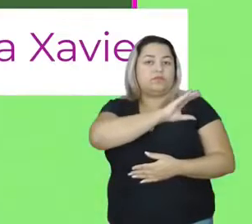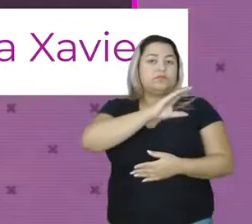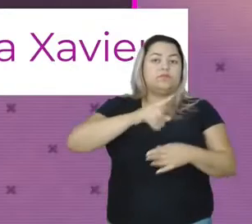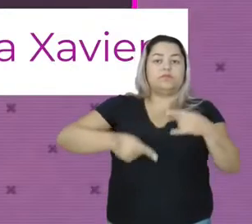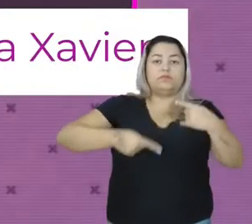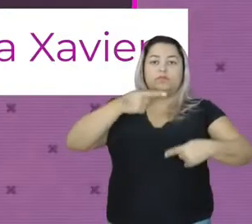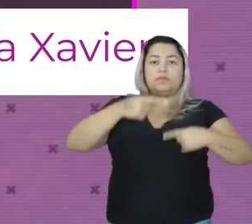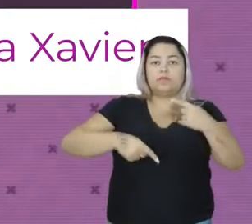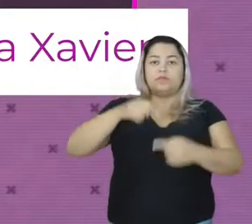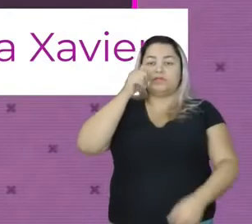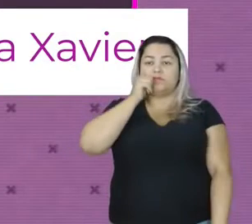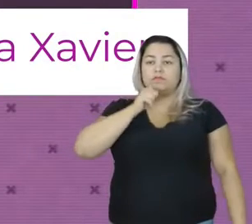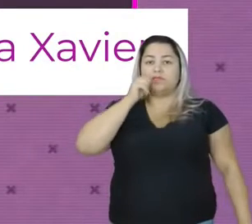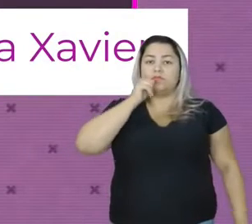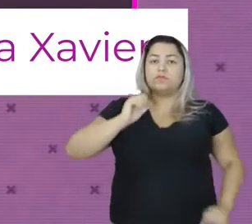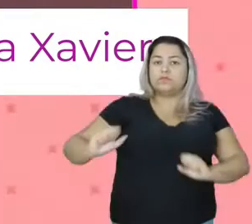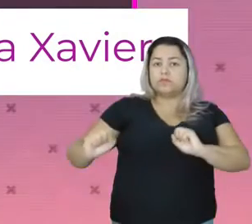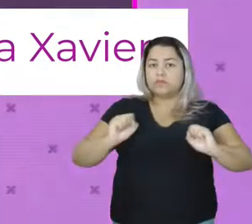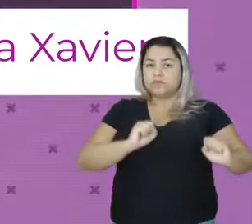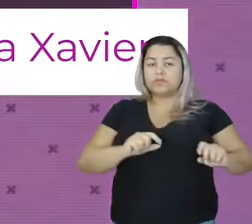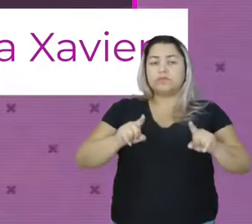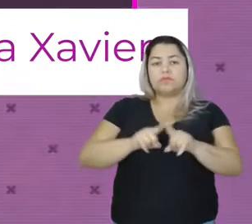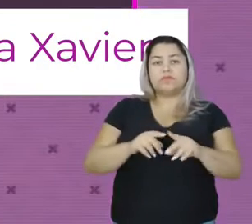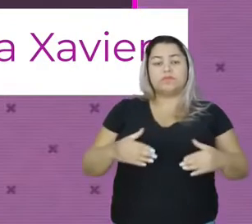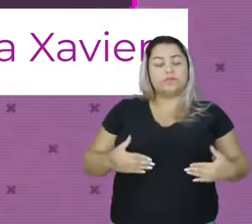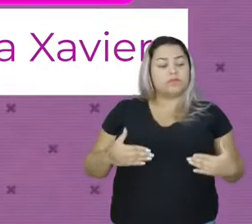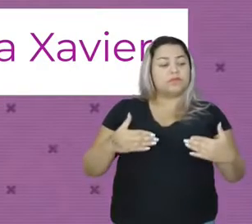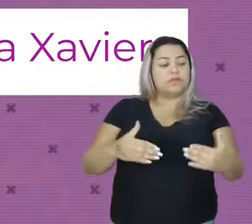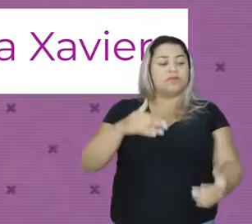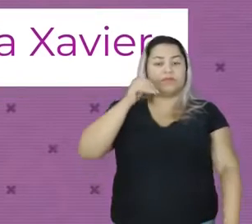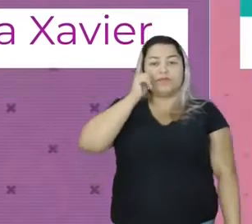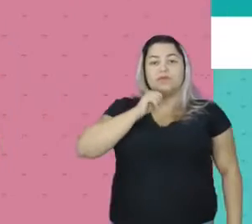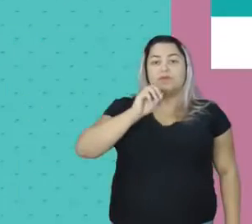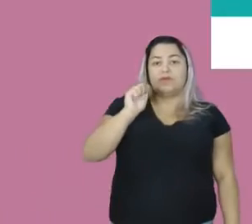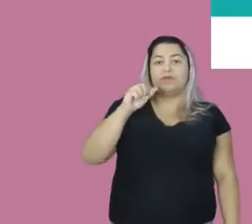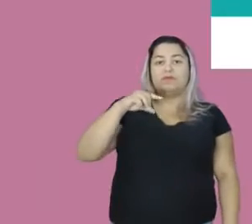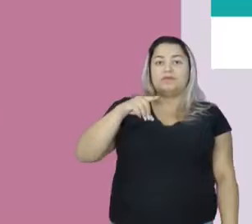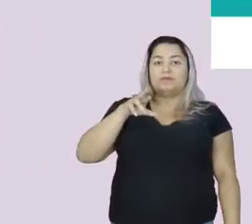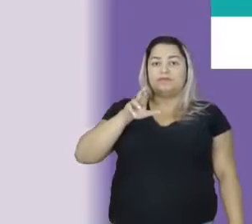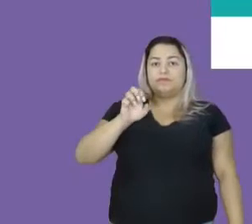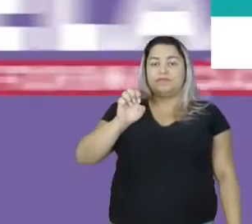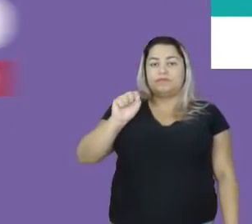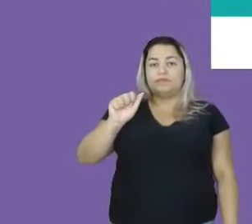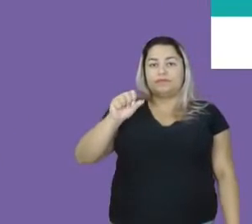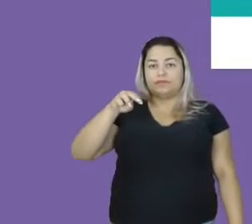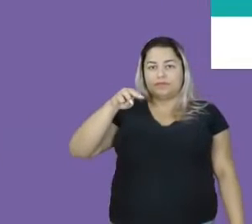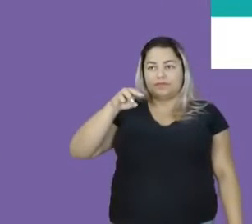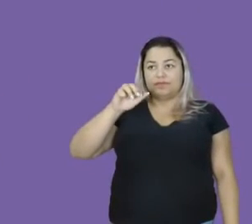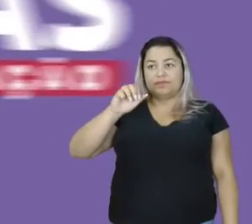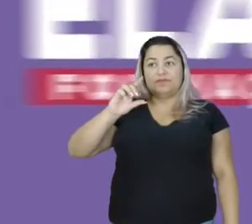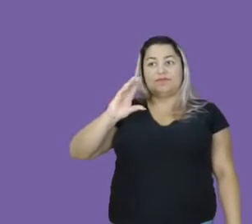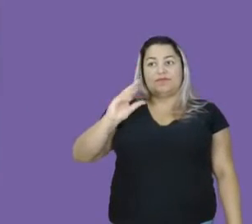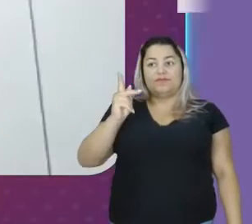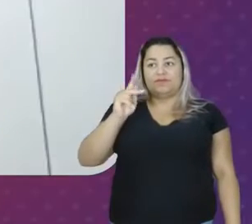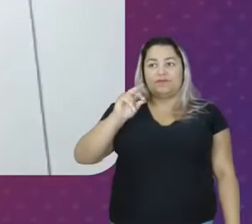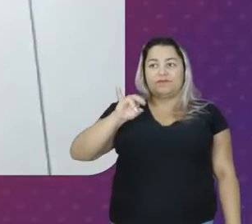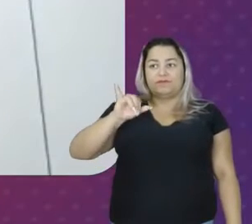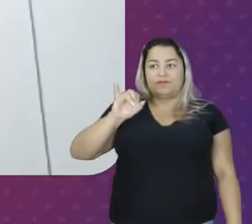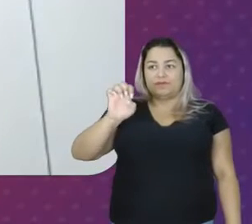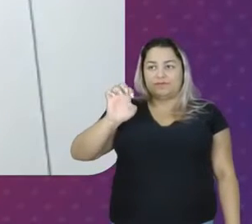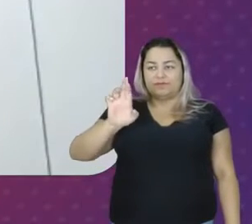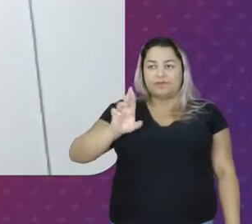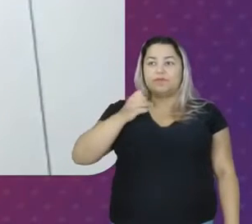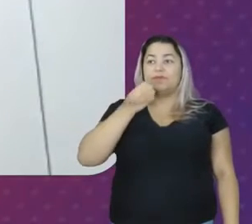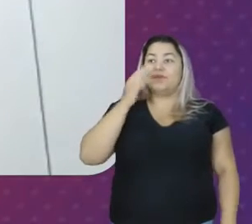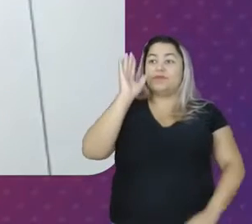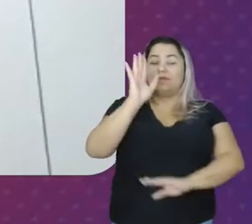das mulheres em espaços de poder do Ministério das Mulheres, Andresa Xavier. Boa tarde a todas,